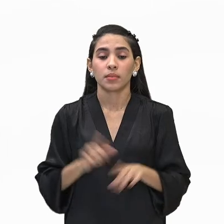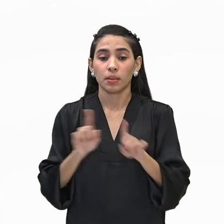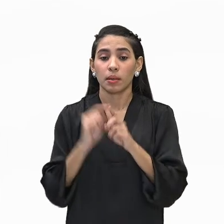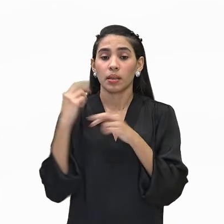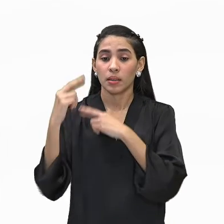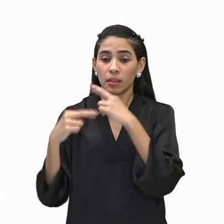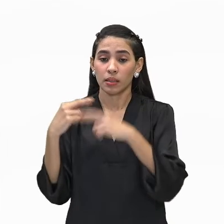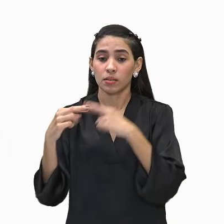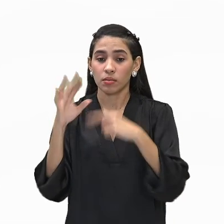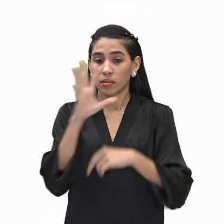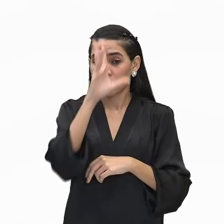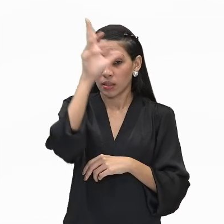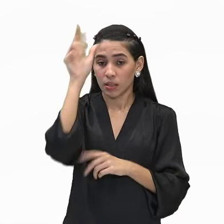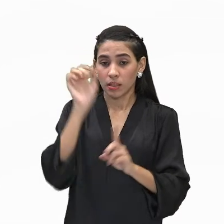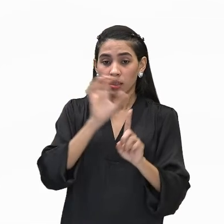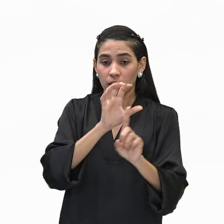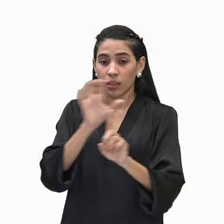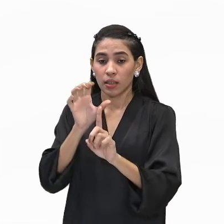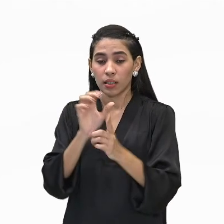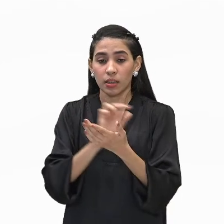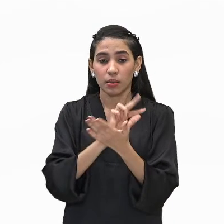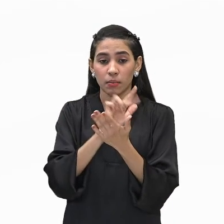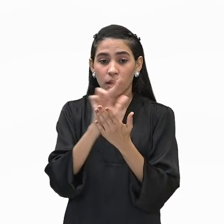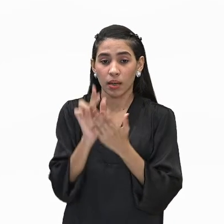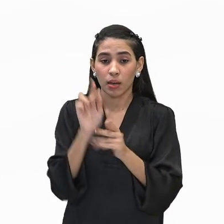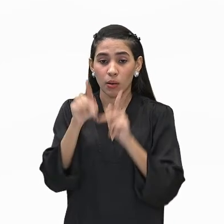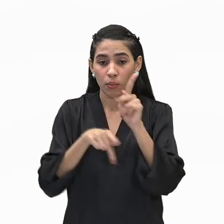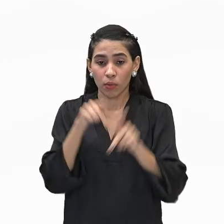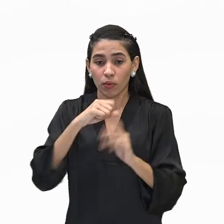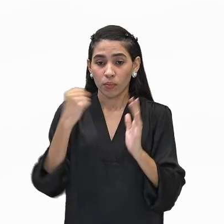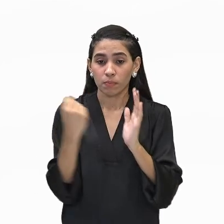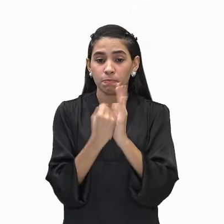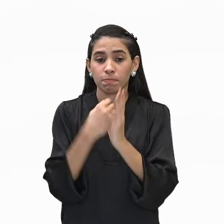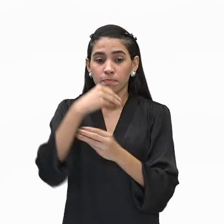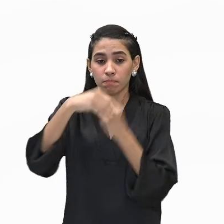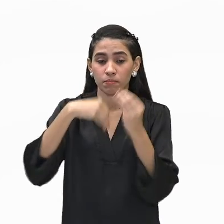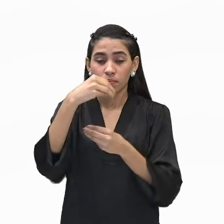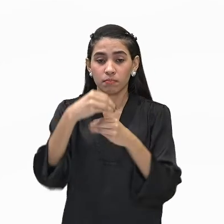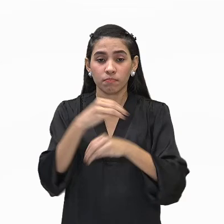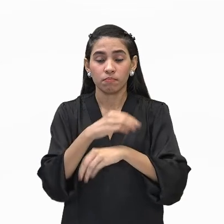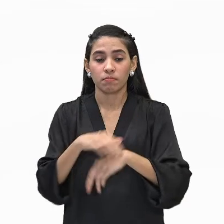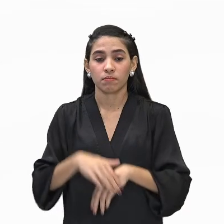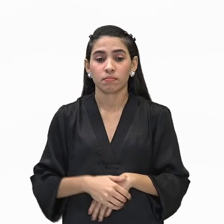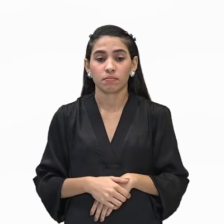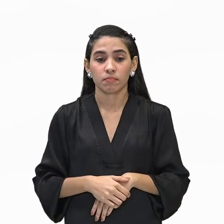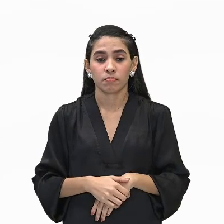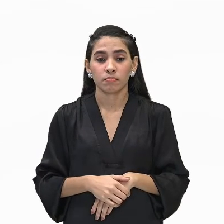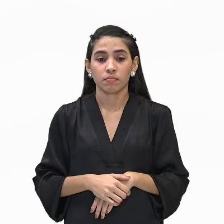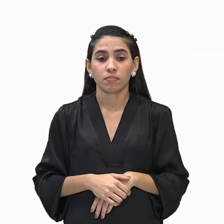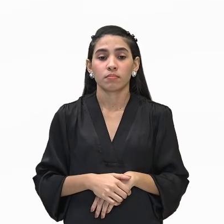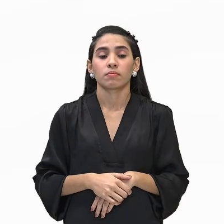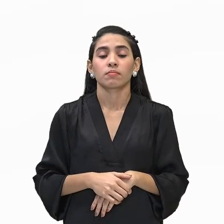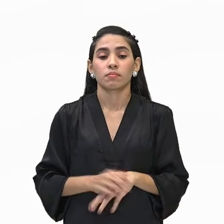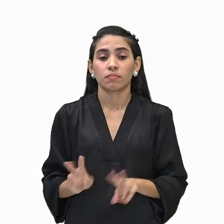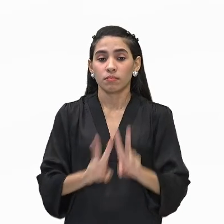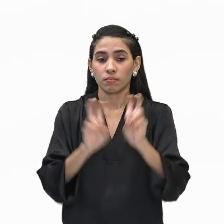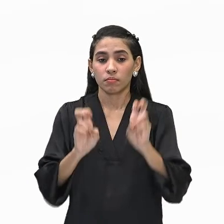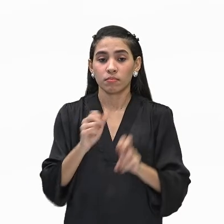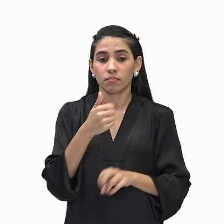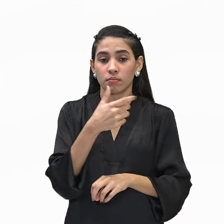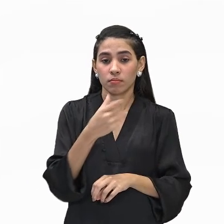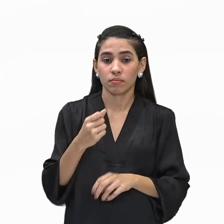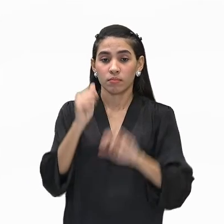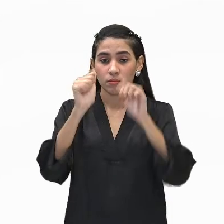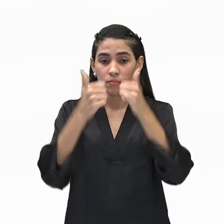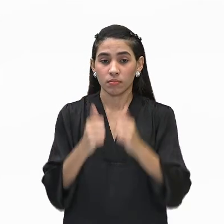típicas amazônicas refletem a diversidade de um povo marcado pela mistura de 3 raças. Subtema 16.